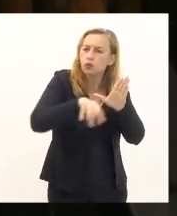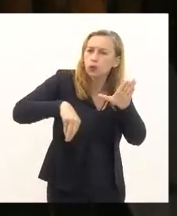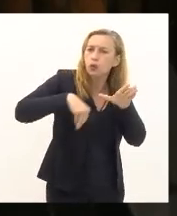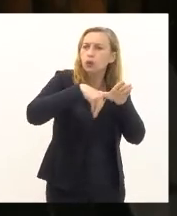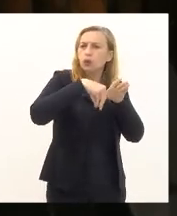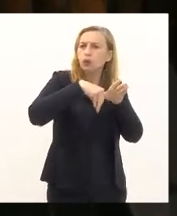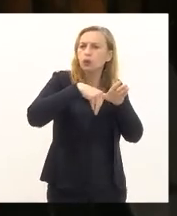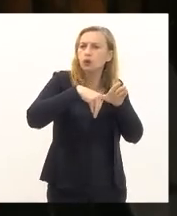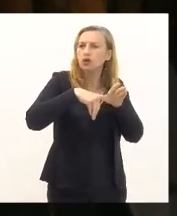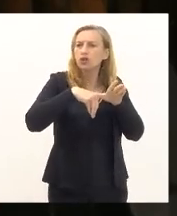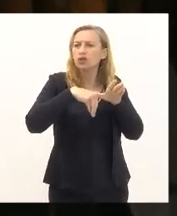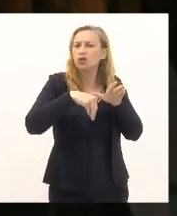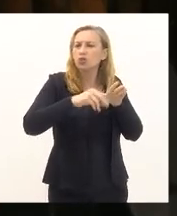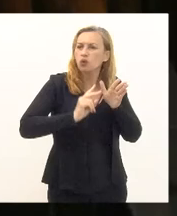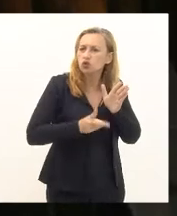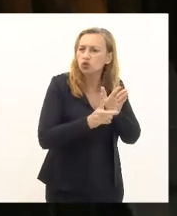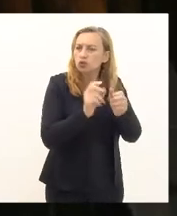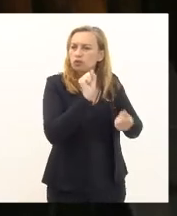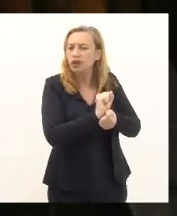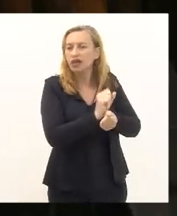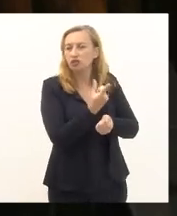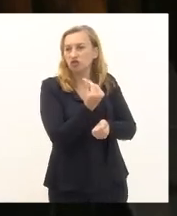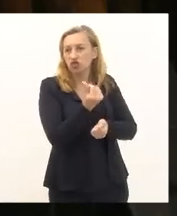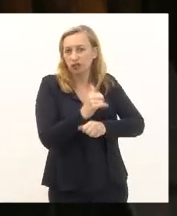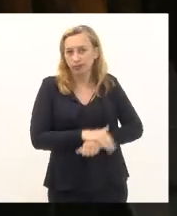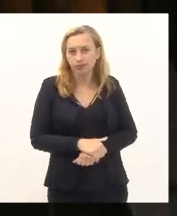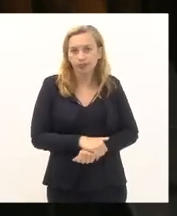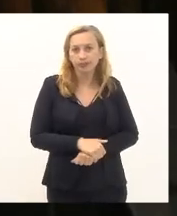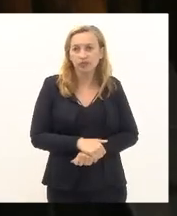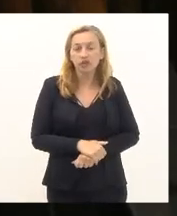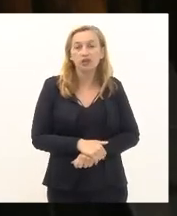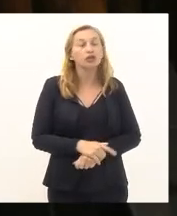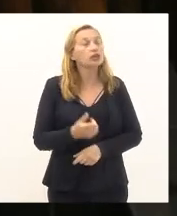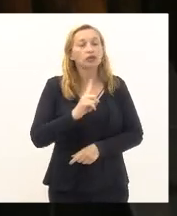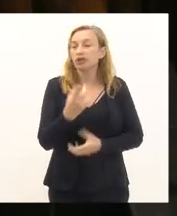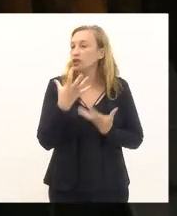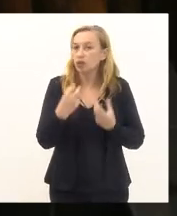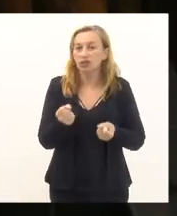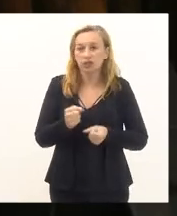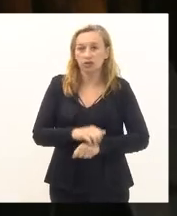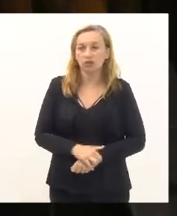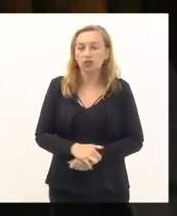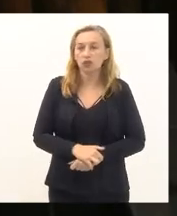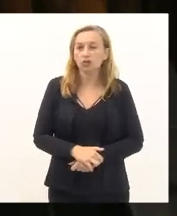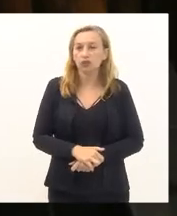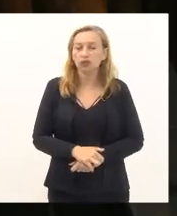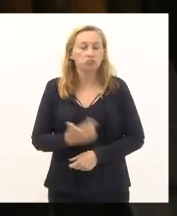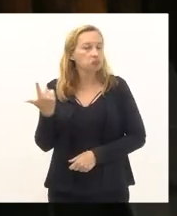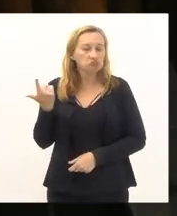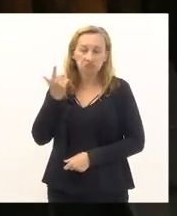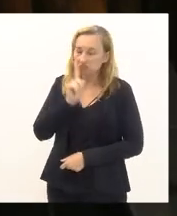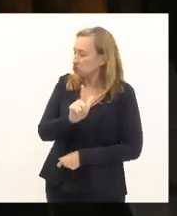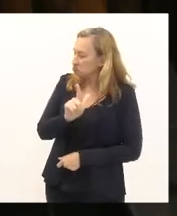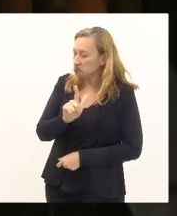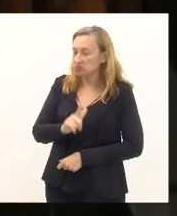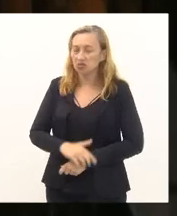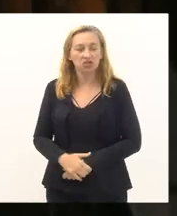enquadramentos e progressões continuem congelados. Assim como é inadmissível que, por não conseguir